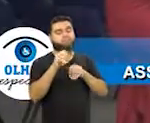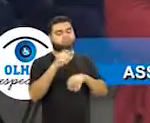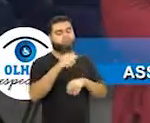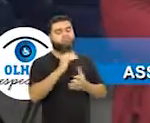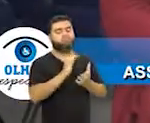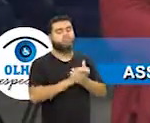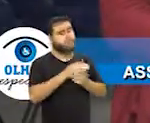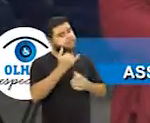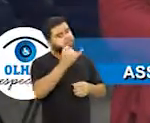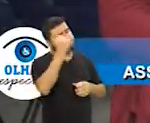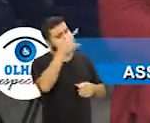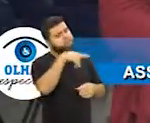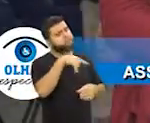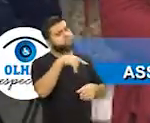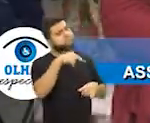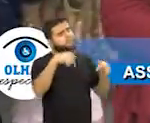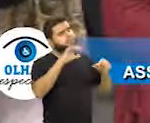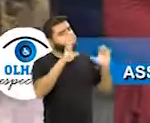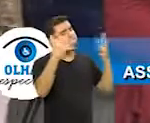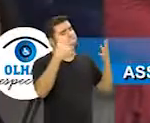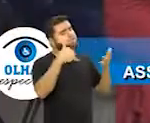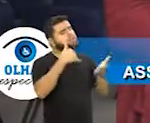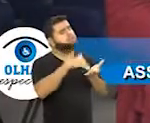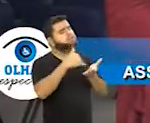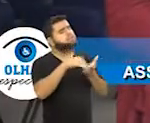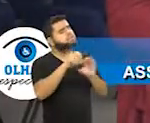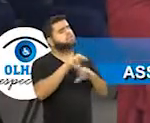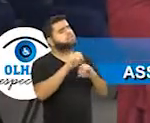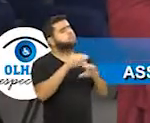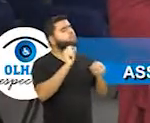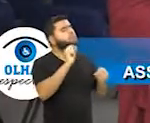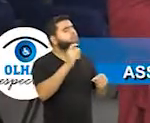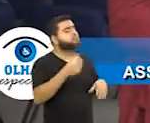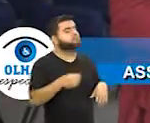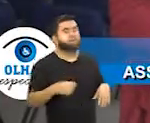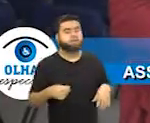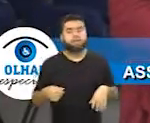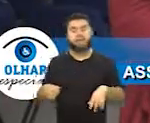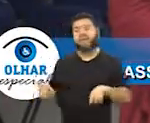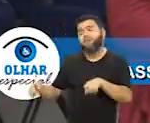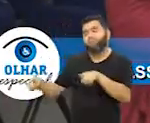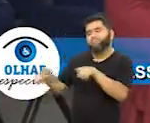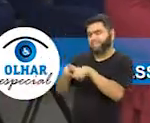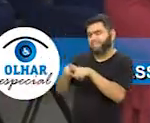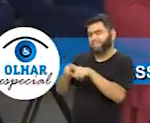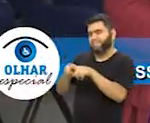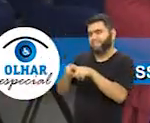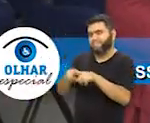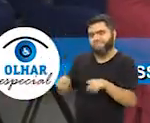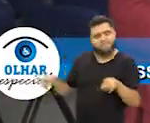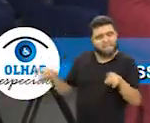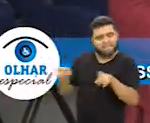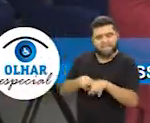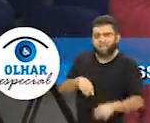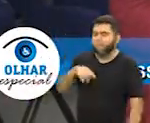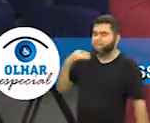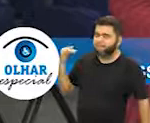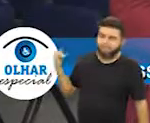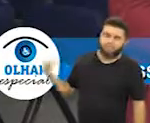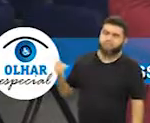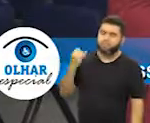qual a importância deste evento para a Secretaria de Educação? Olha, a parceria, que é muito importante,